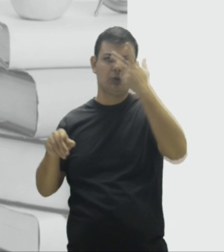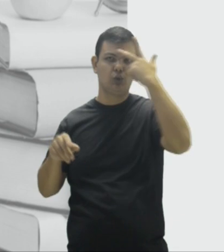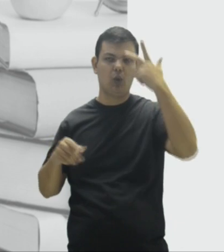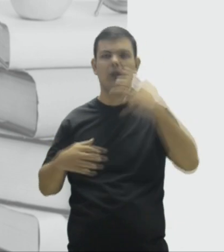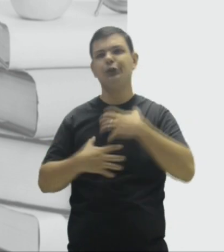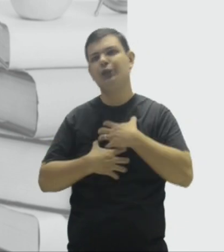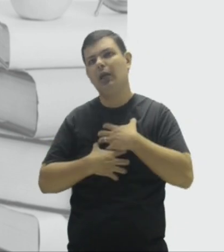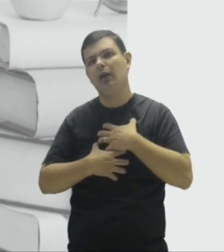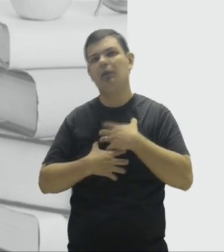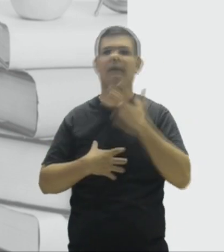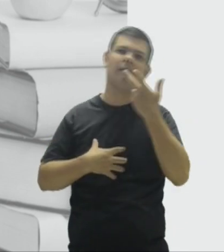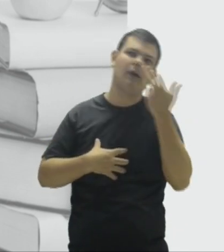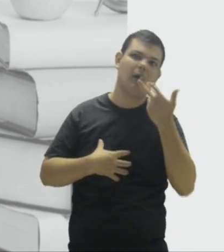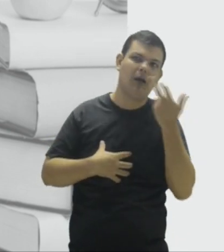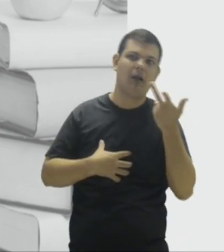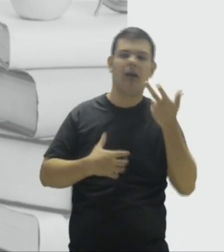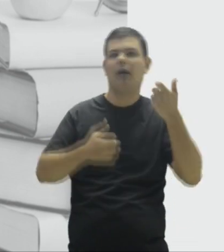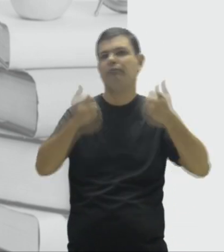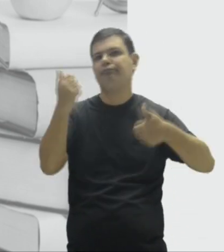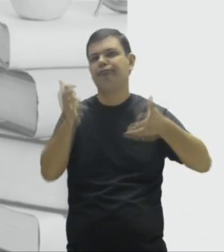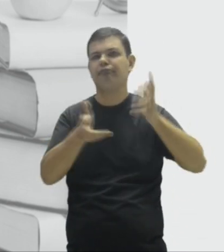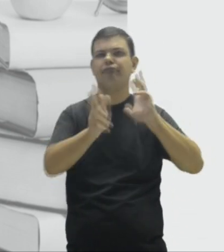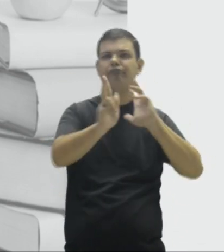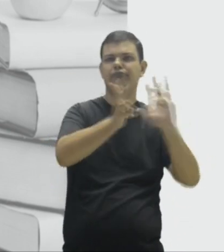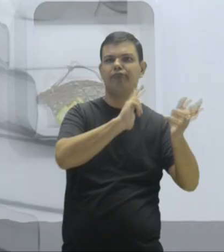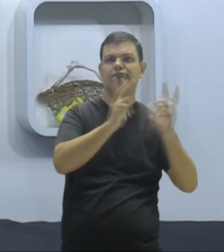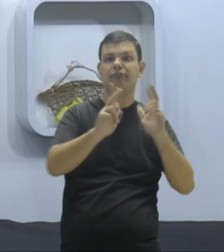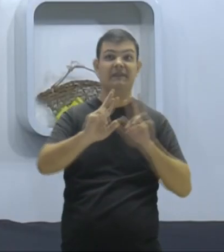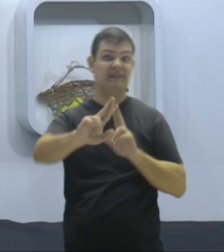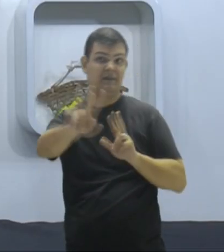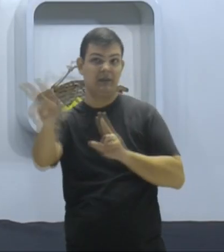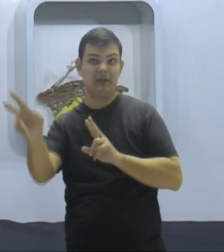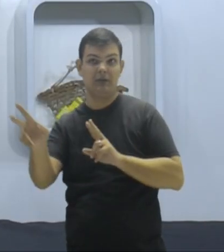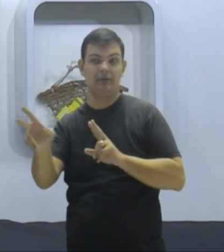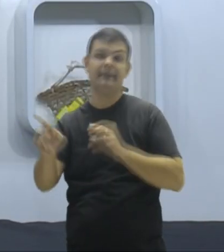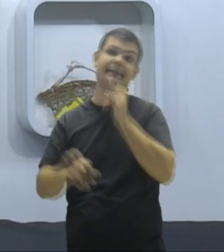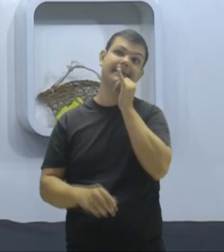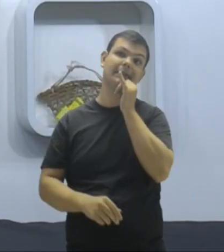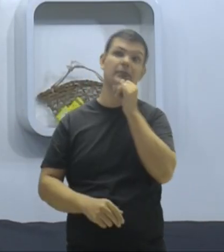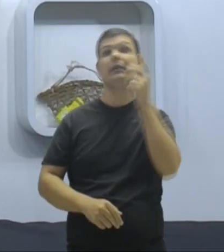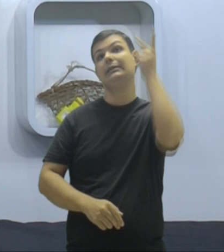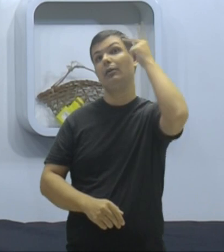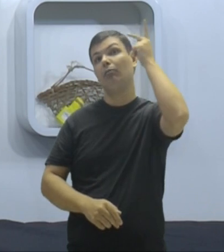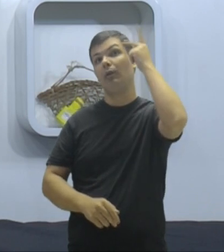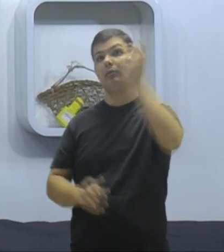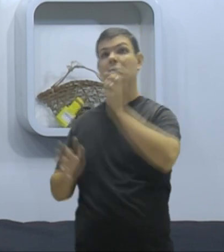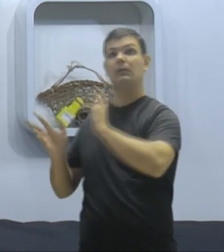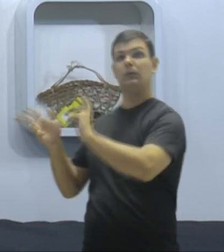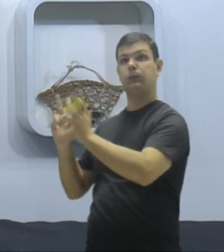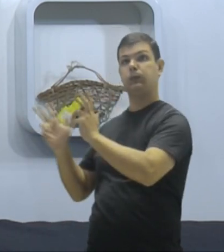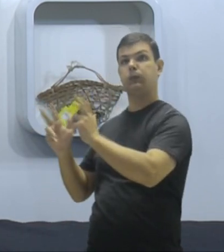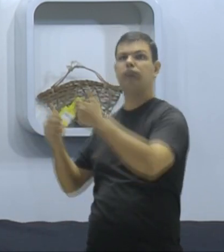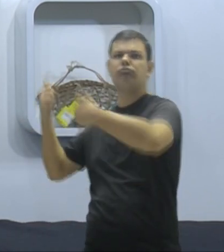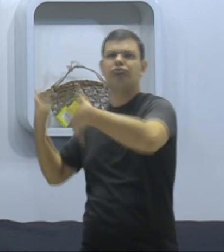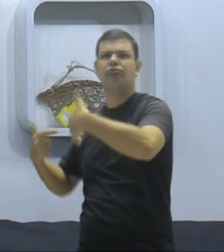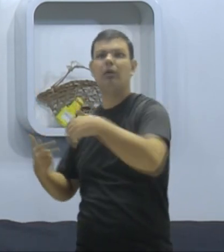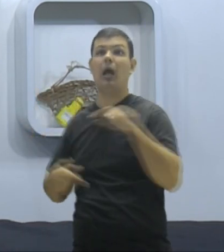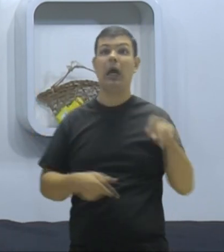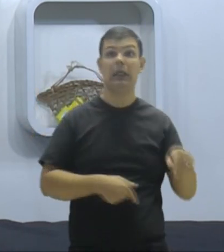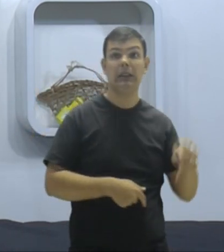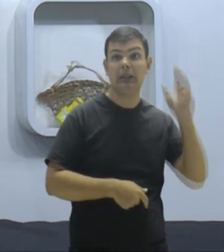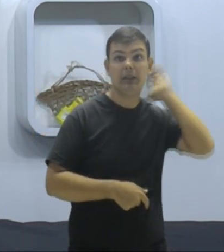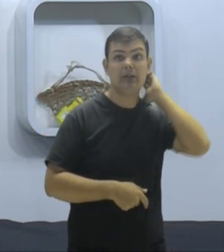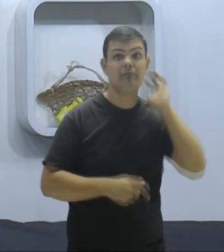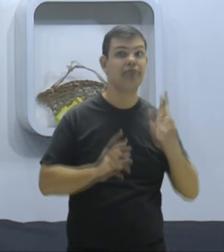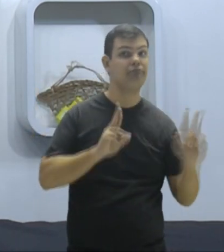jeito de falar, né, elas se diferenciam? Uma pessoa lá de São Paulo fala um pouquinho diferente da pessoa daqui do Pará, assim como um